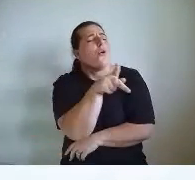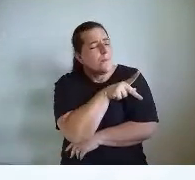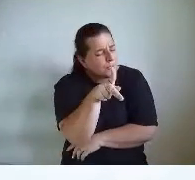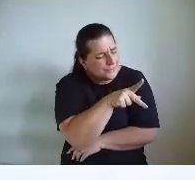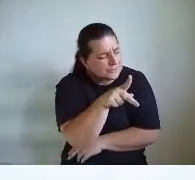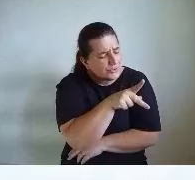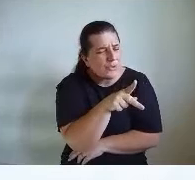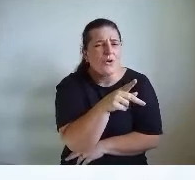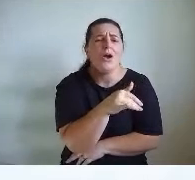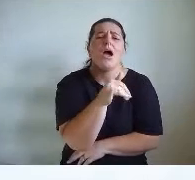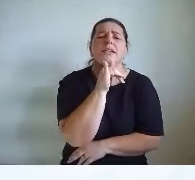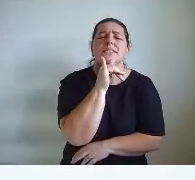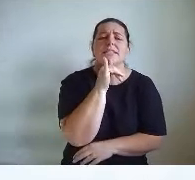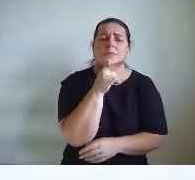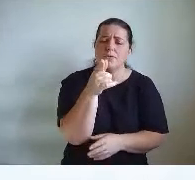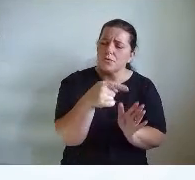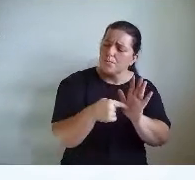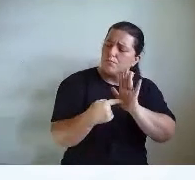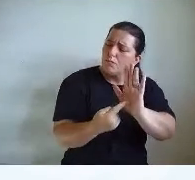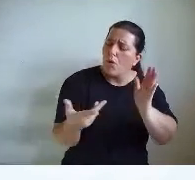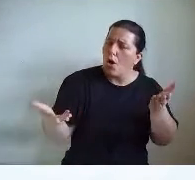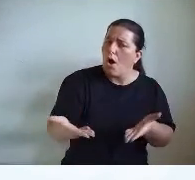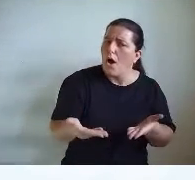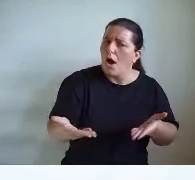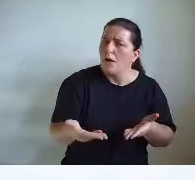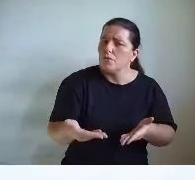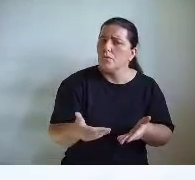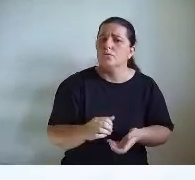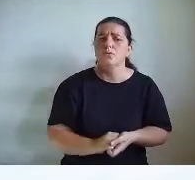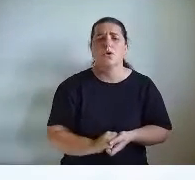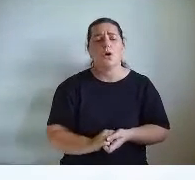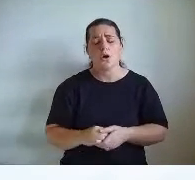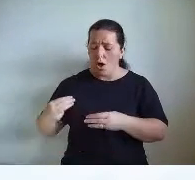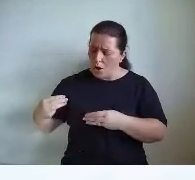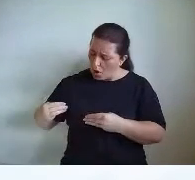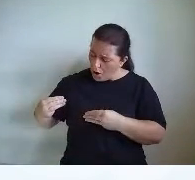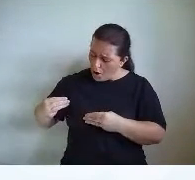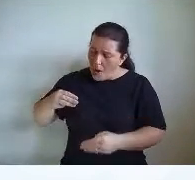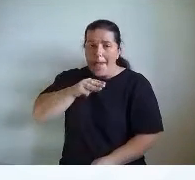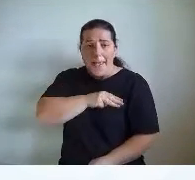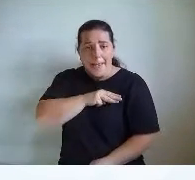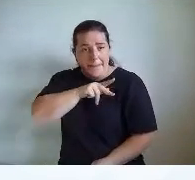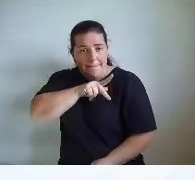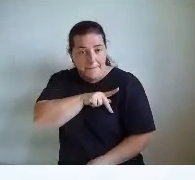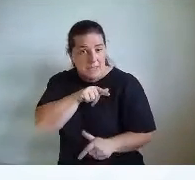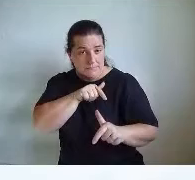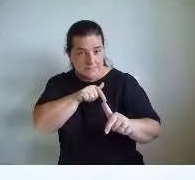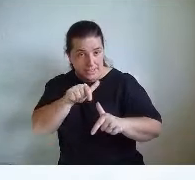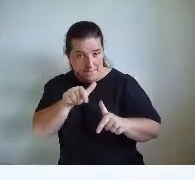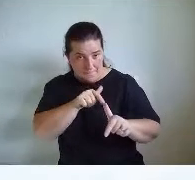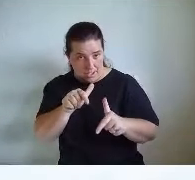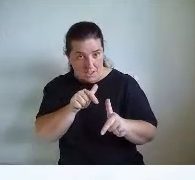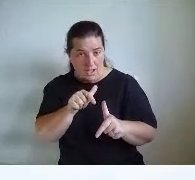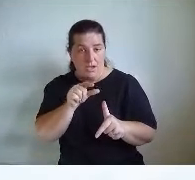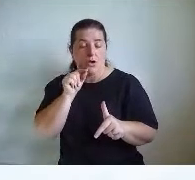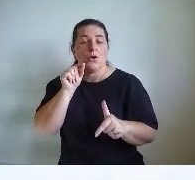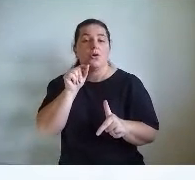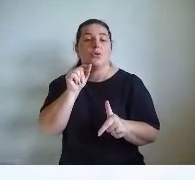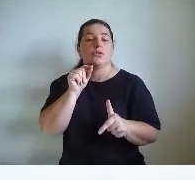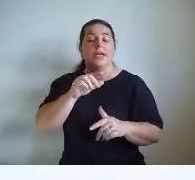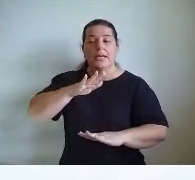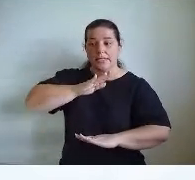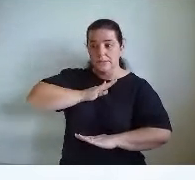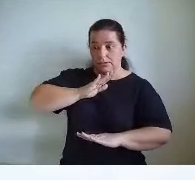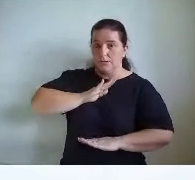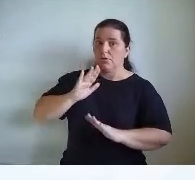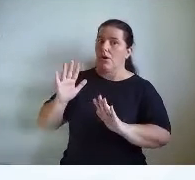o exemplo que a senhora acabou de citar, para que o Ministério Público, digamos assim, fica comprovado essa situação de que tem uma